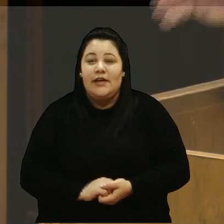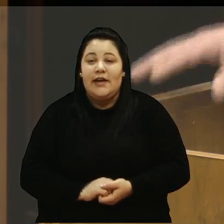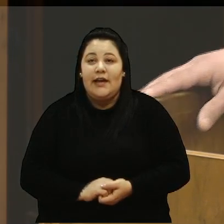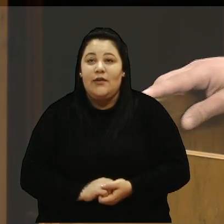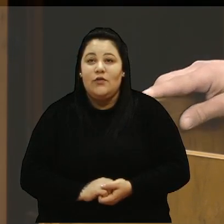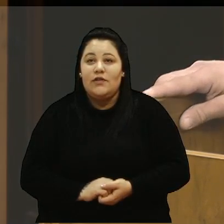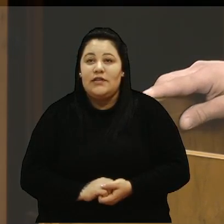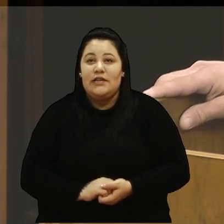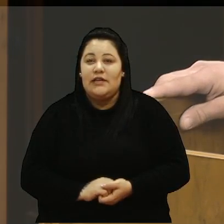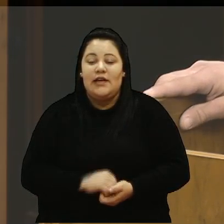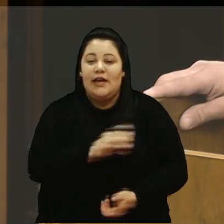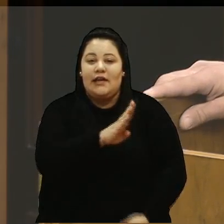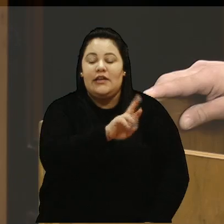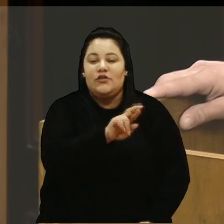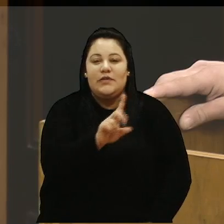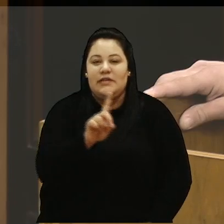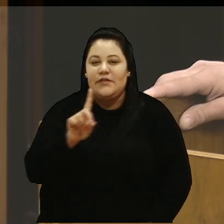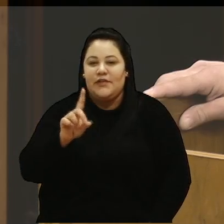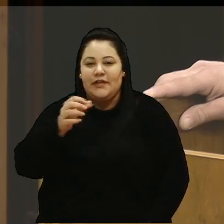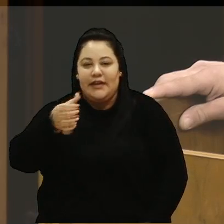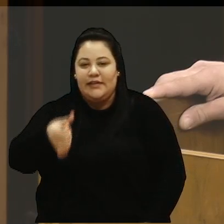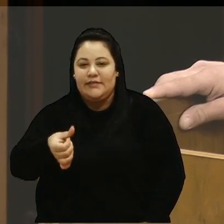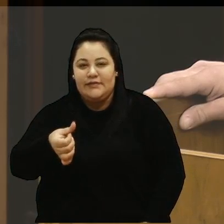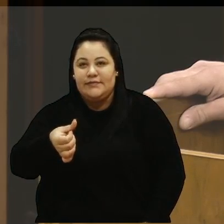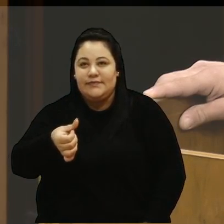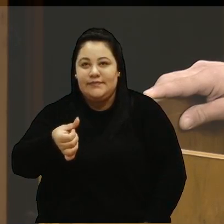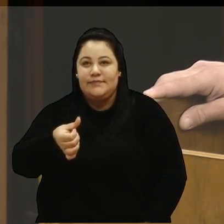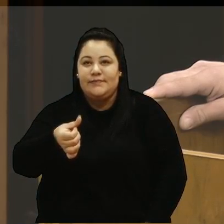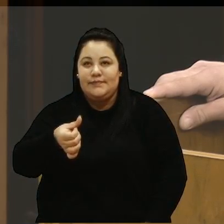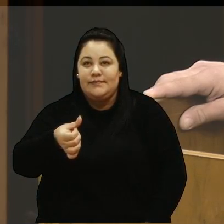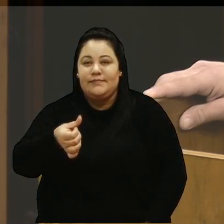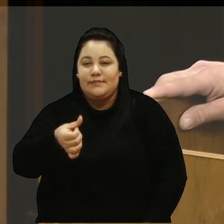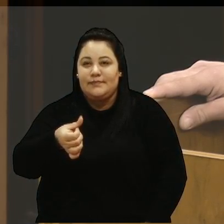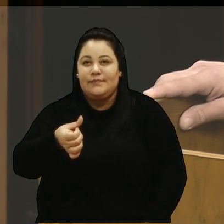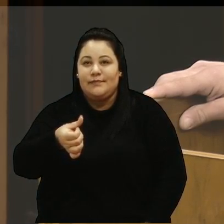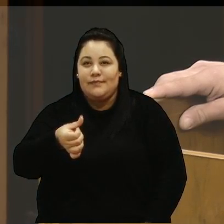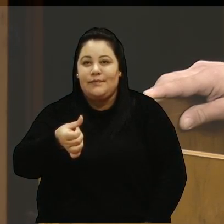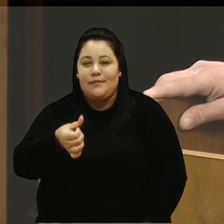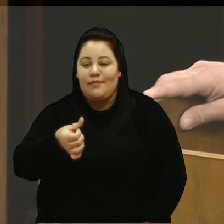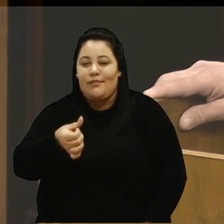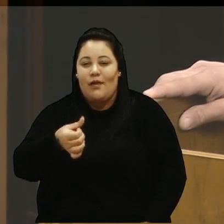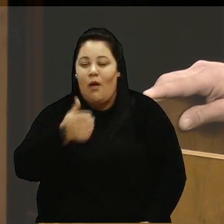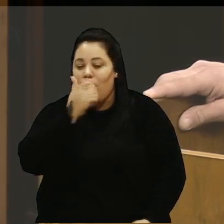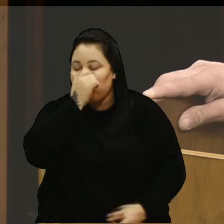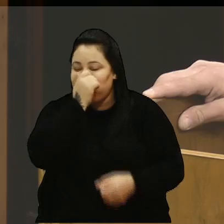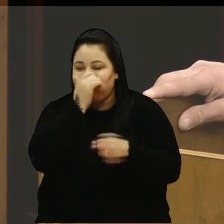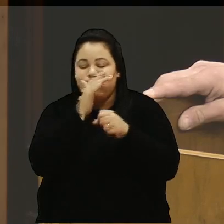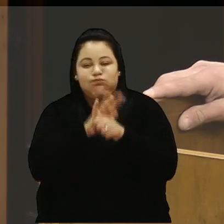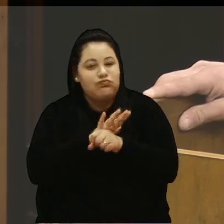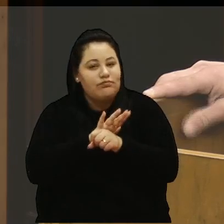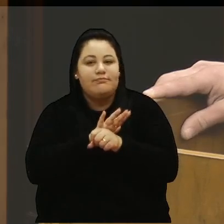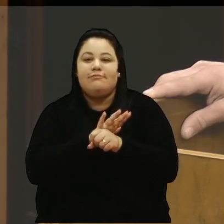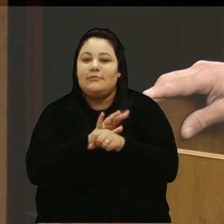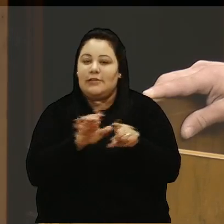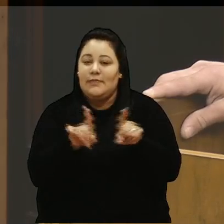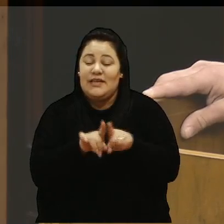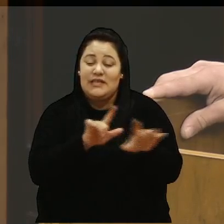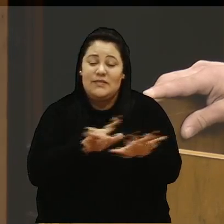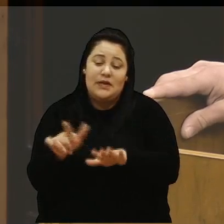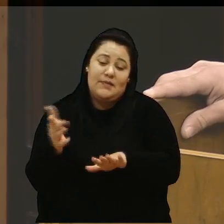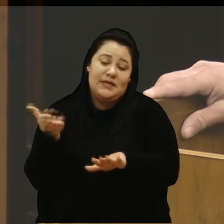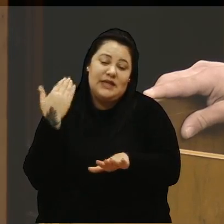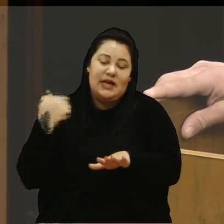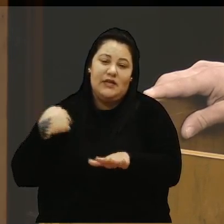A BR-116 praticamente não anda. E na semana passada, eu fiz uma fala